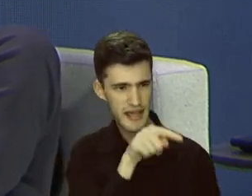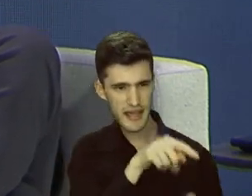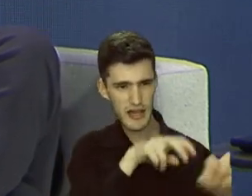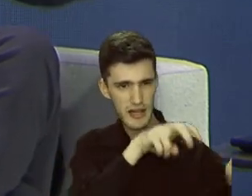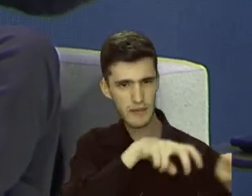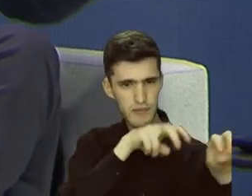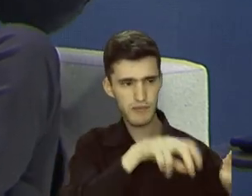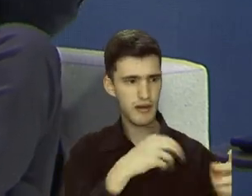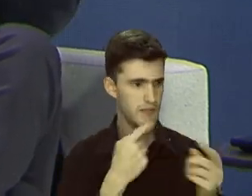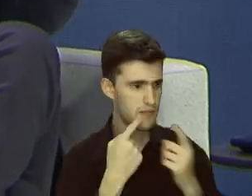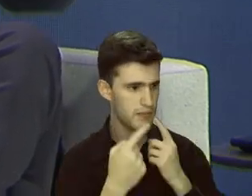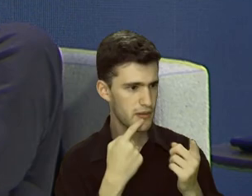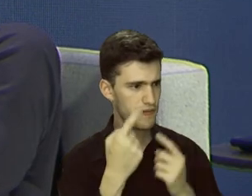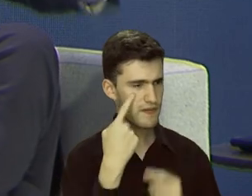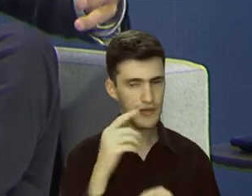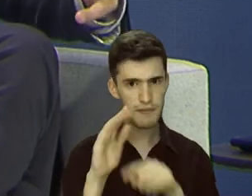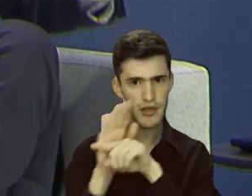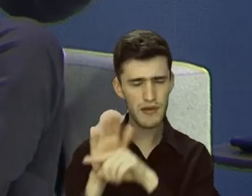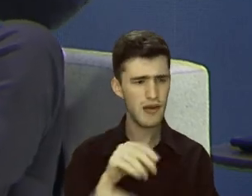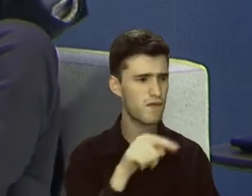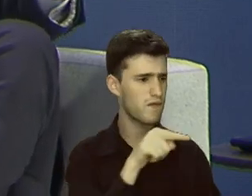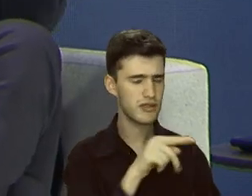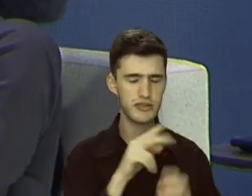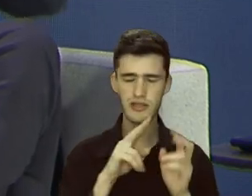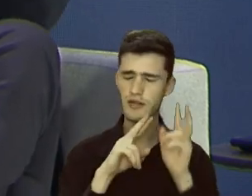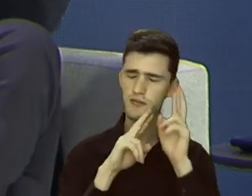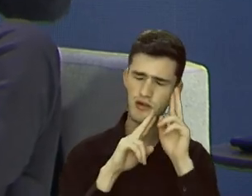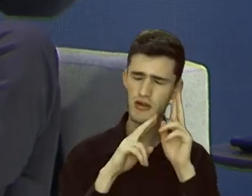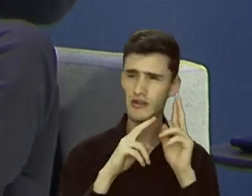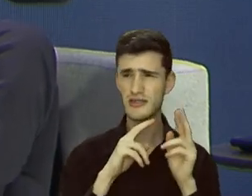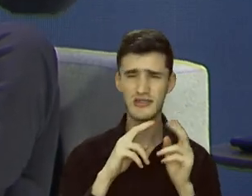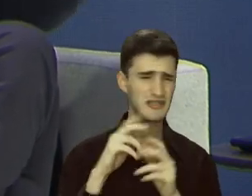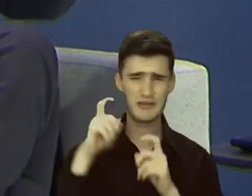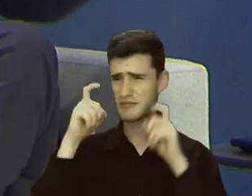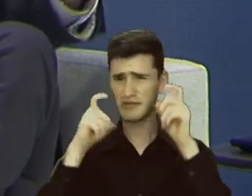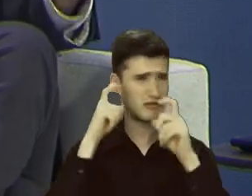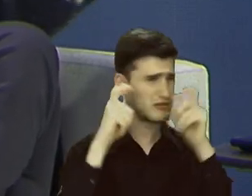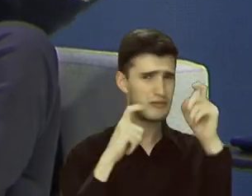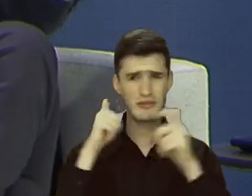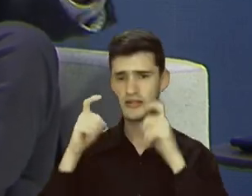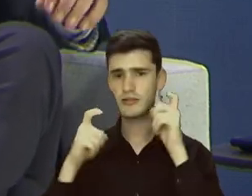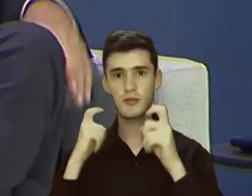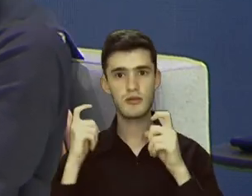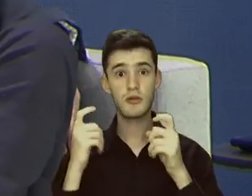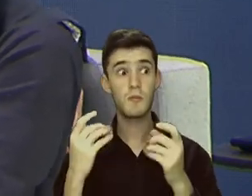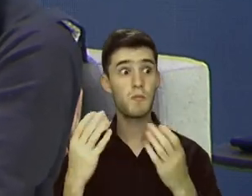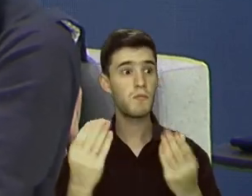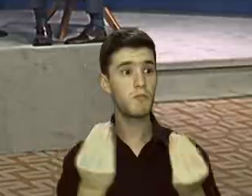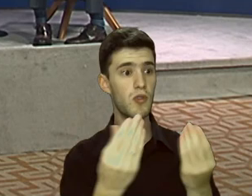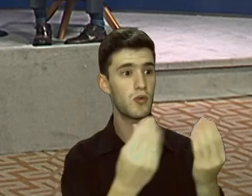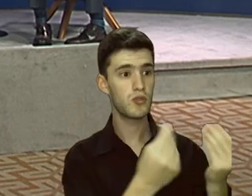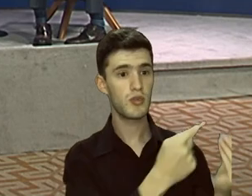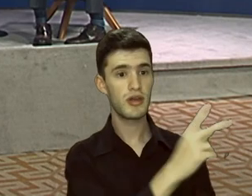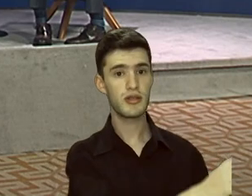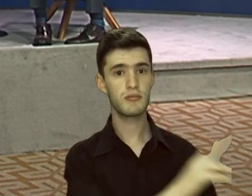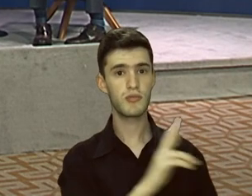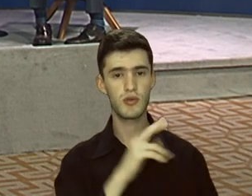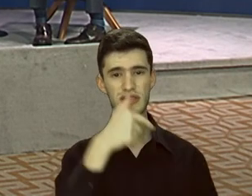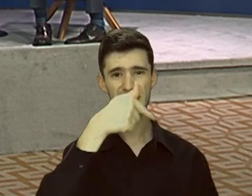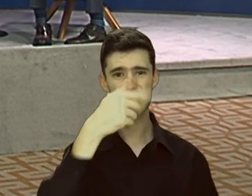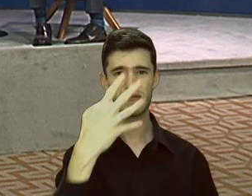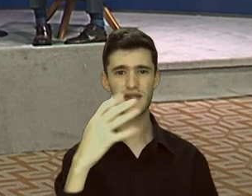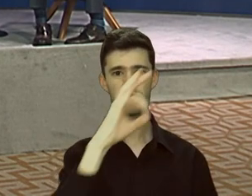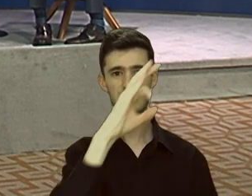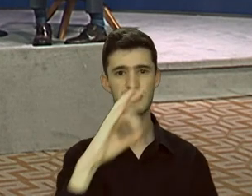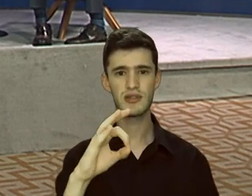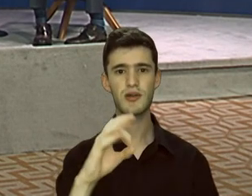que te faz perder o sono o que que estraga a tua safra 74% das respostas tem a ver com o clima Então seja